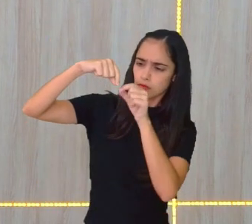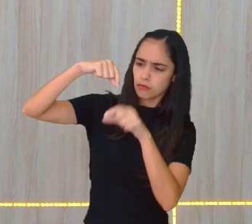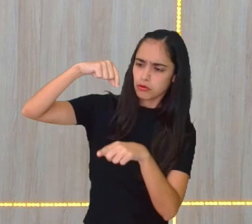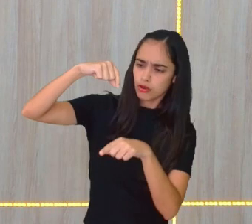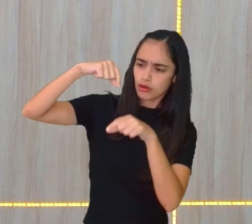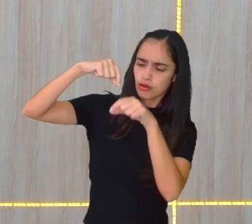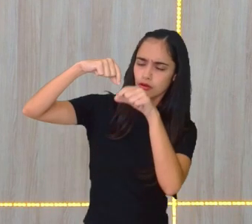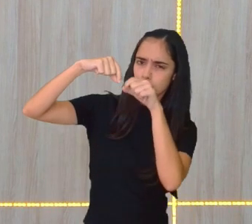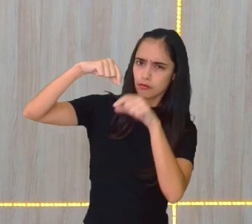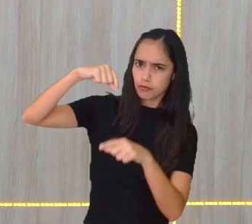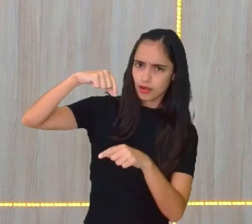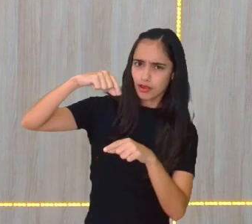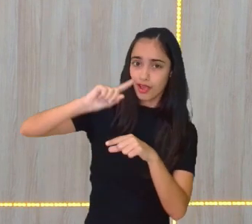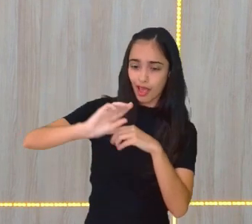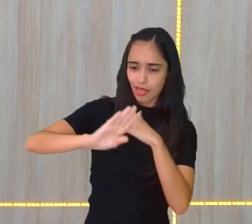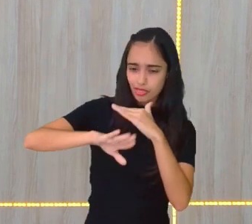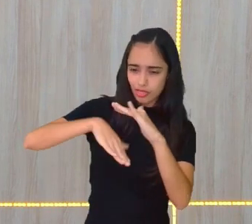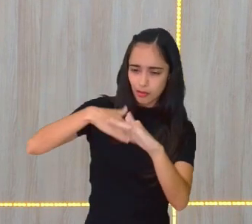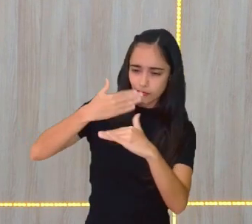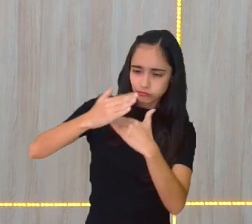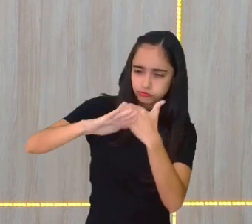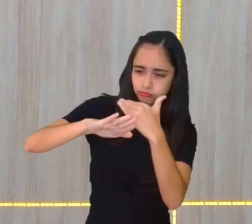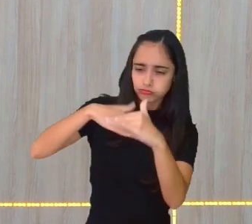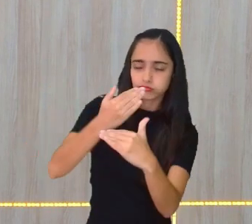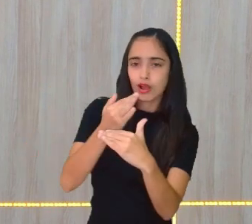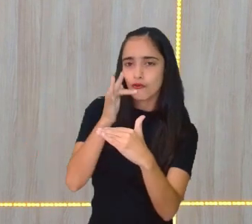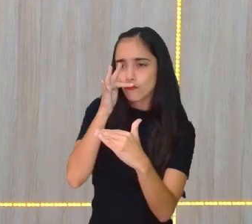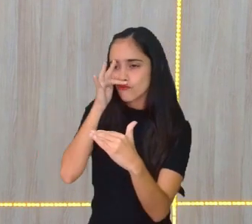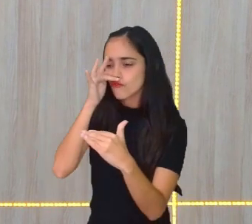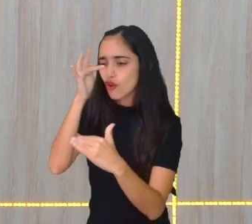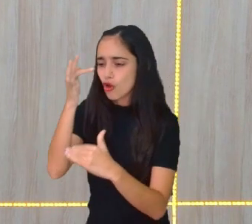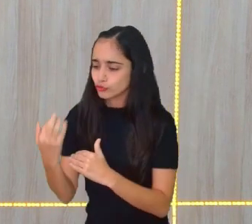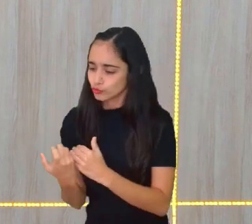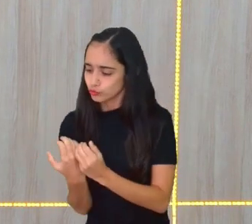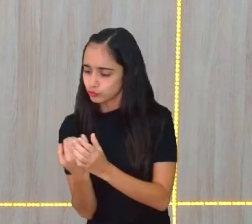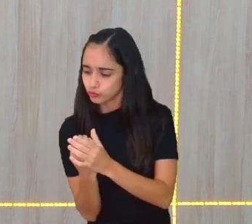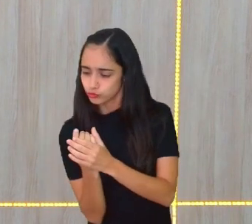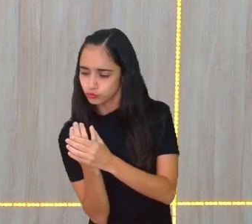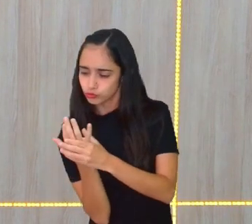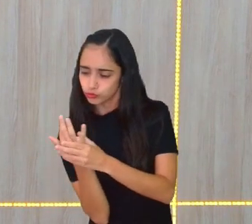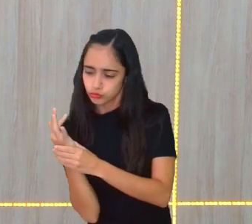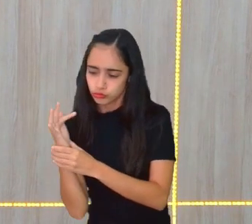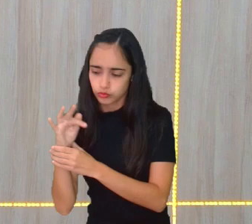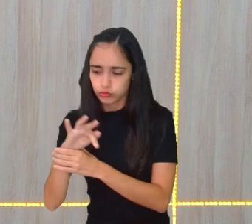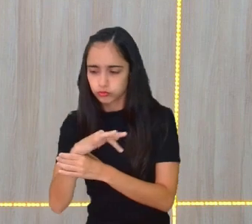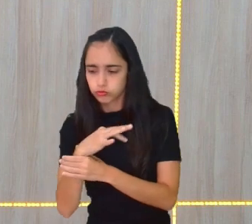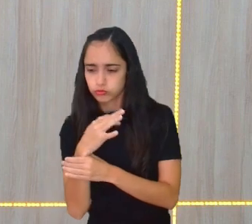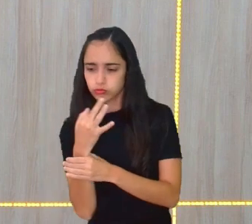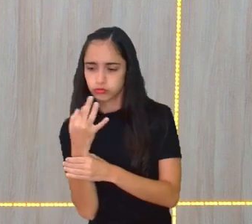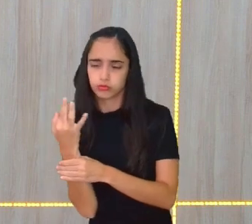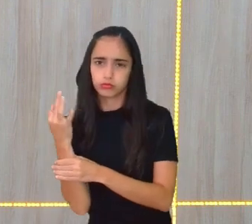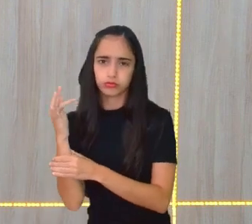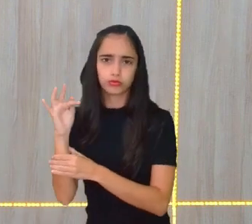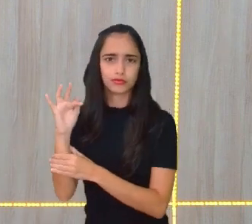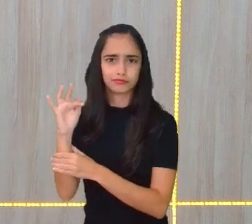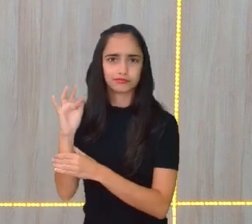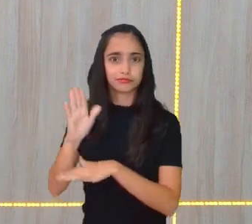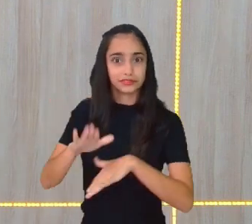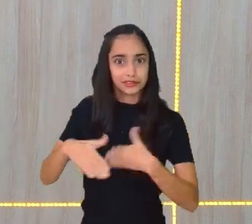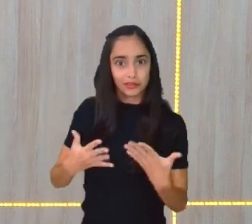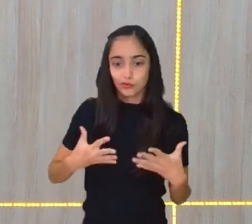recursos, as flores vão aparecendo, né? Na primavera é a estação das flores. Então todos esses recursos ajudam a gente a contar a história,